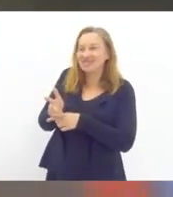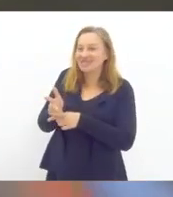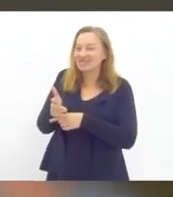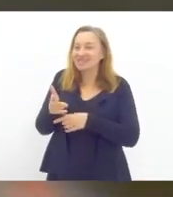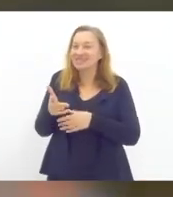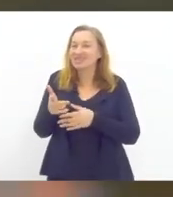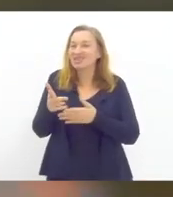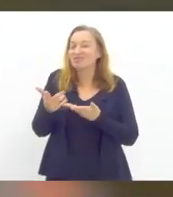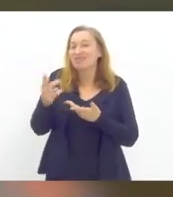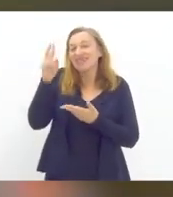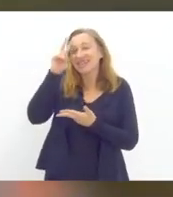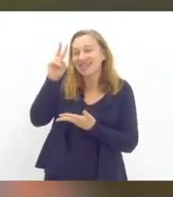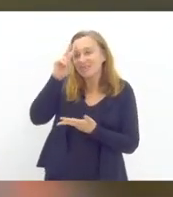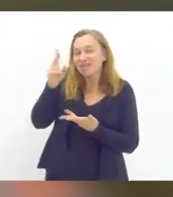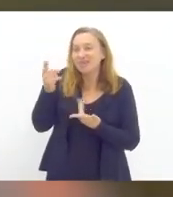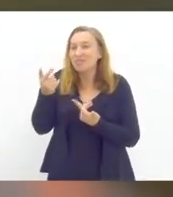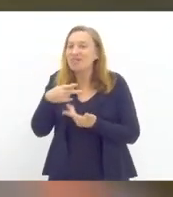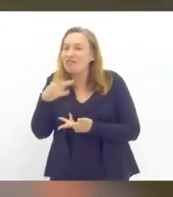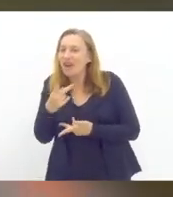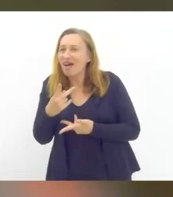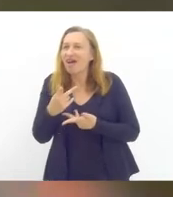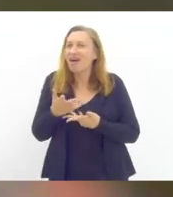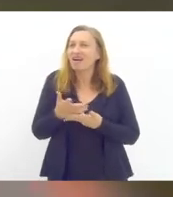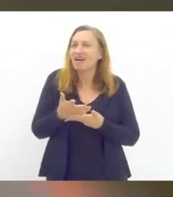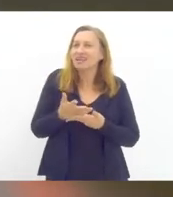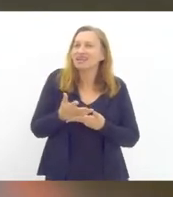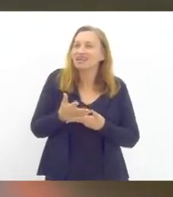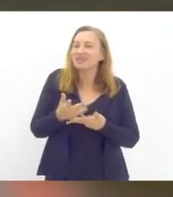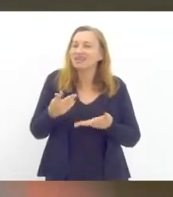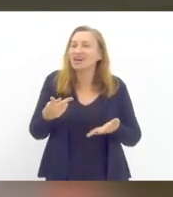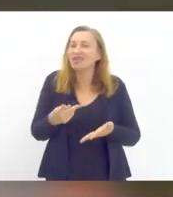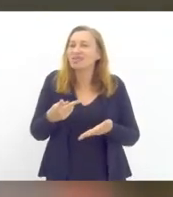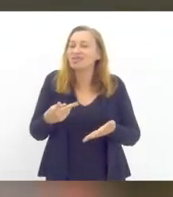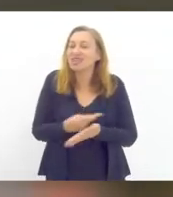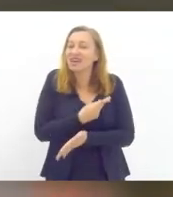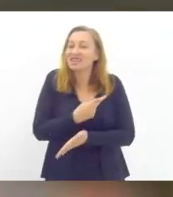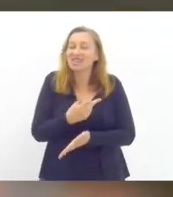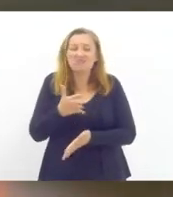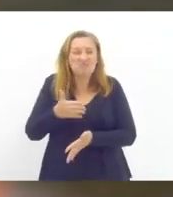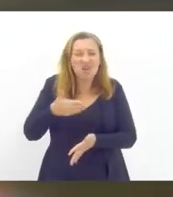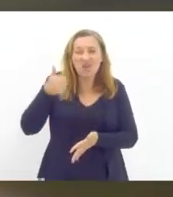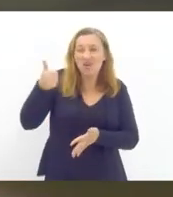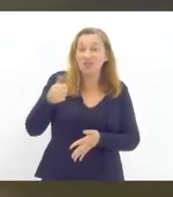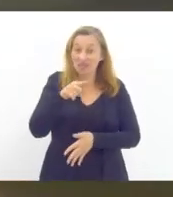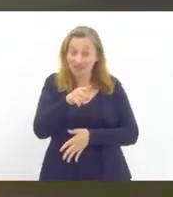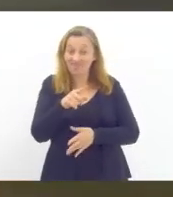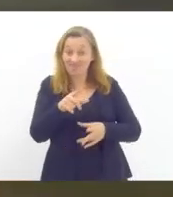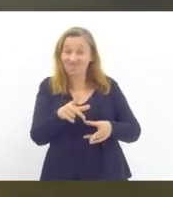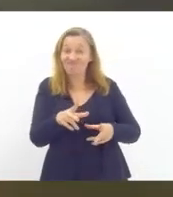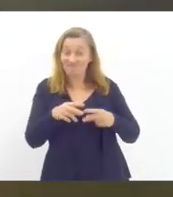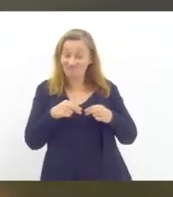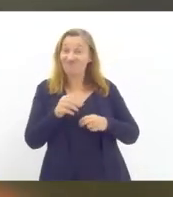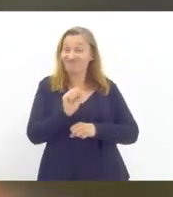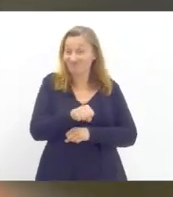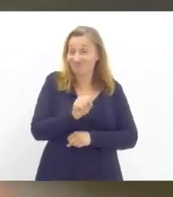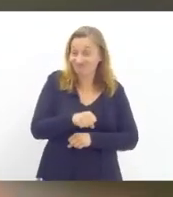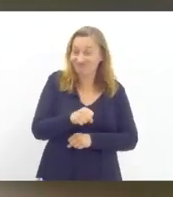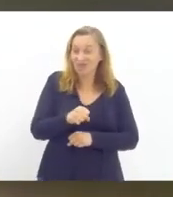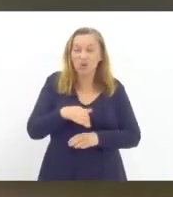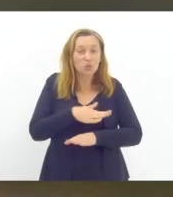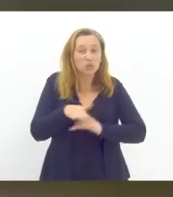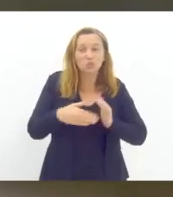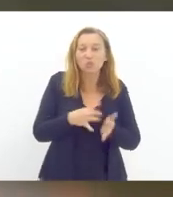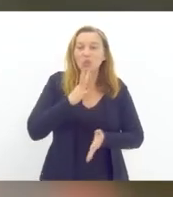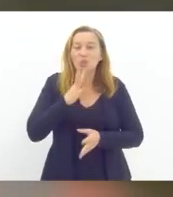mas lembrança para falar que o que tá acontecendo hoje uma coisa que você merece demais com todo esse reconhecimento